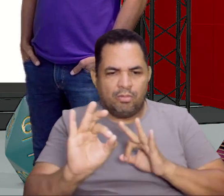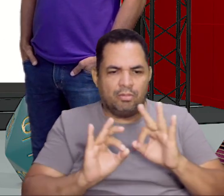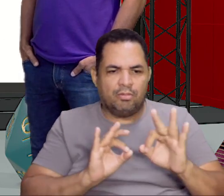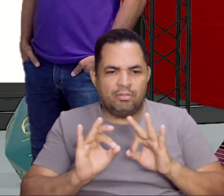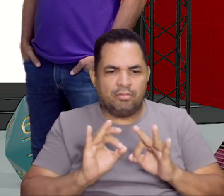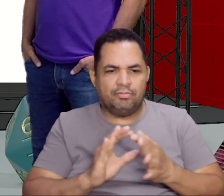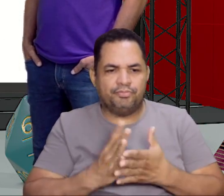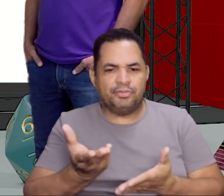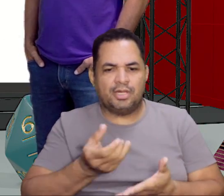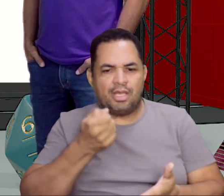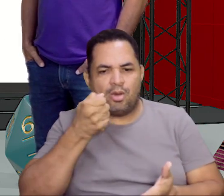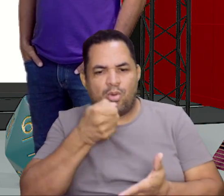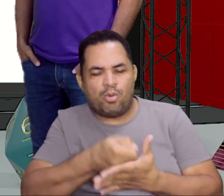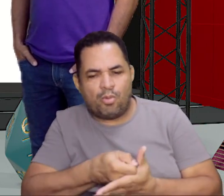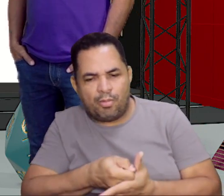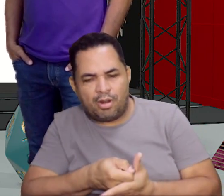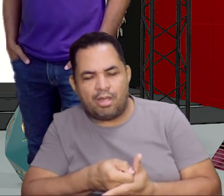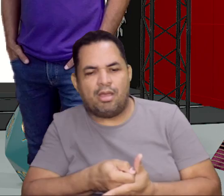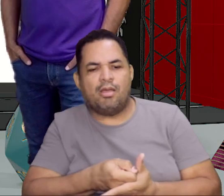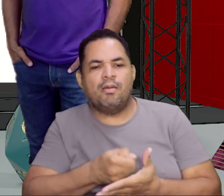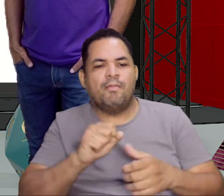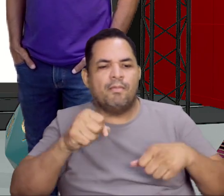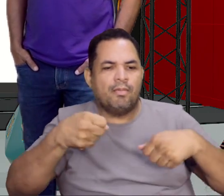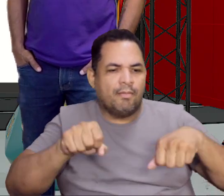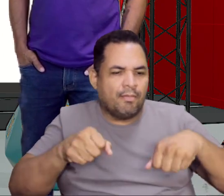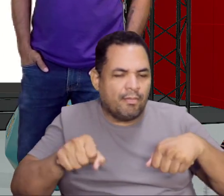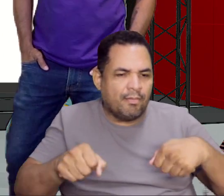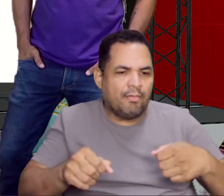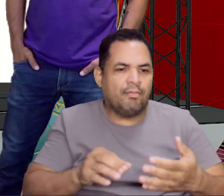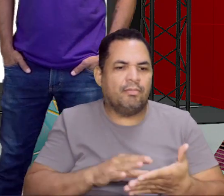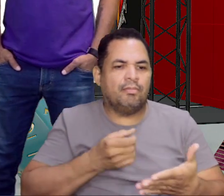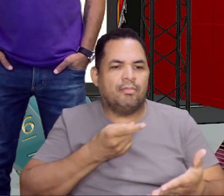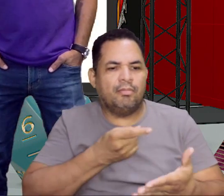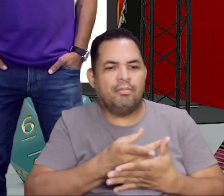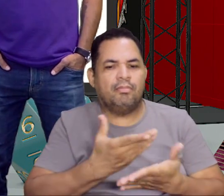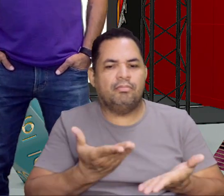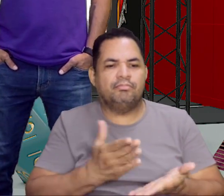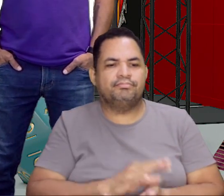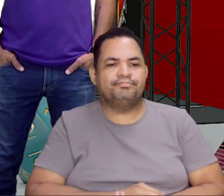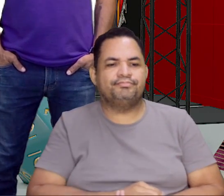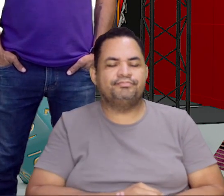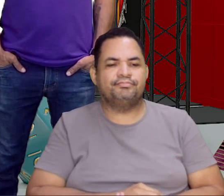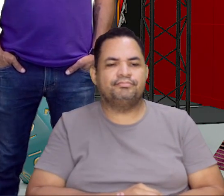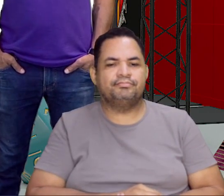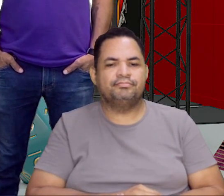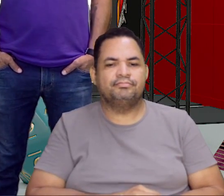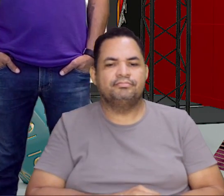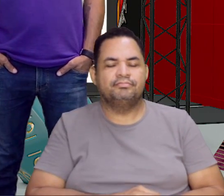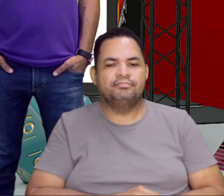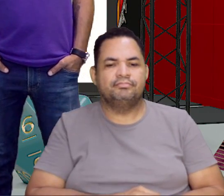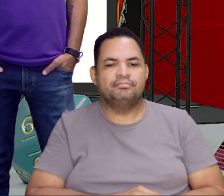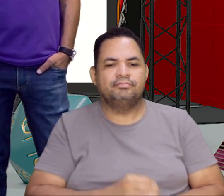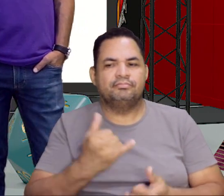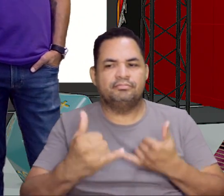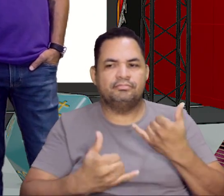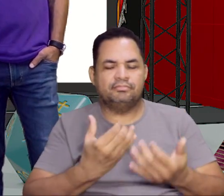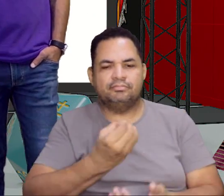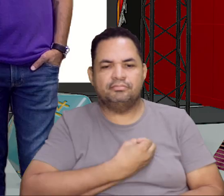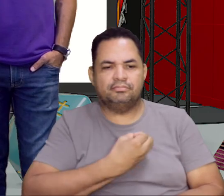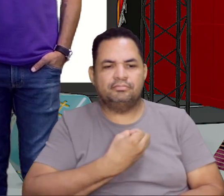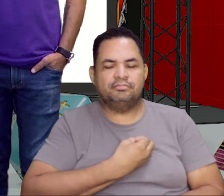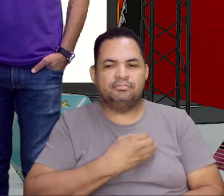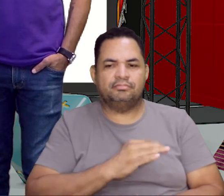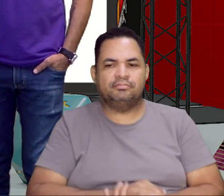né Vai querer comprar uma moto e aí tudo já vai fazendo mais sentido né Vamos de brincando com os números agora tinha uma